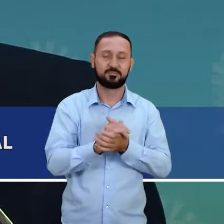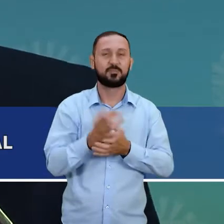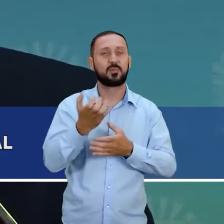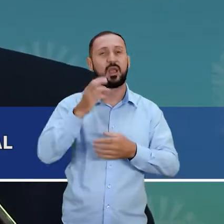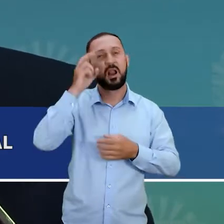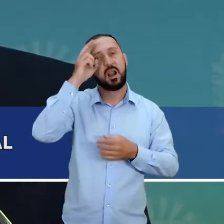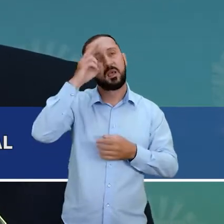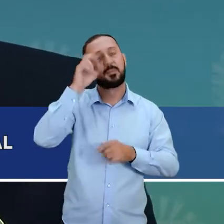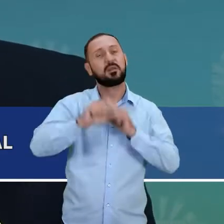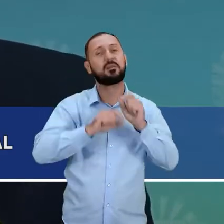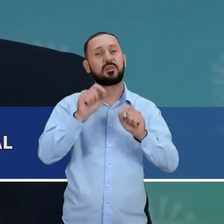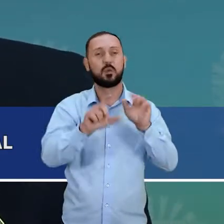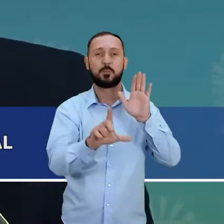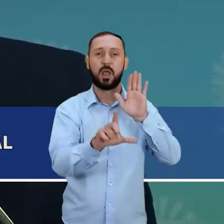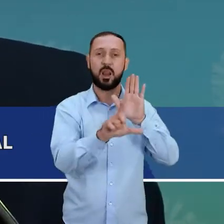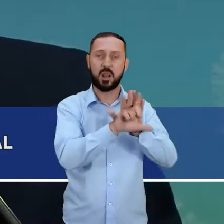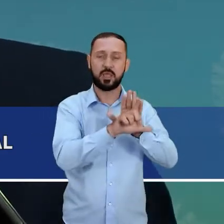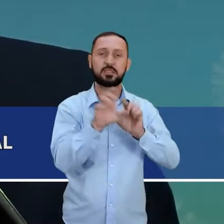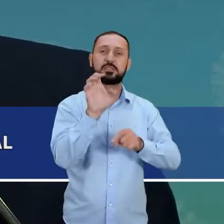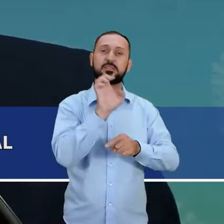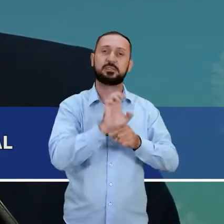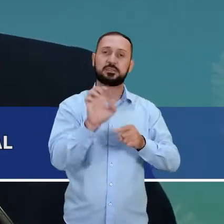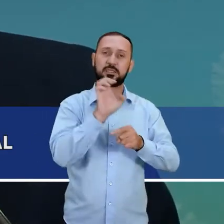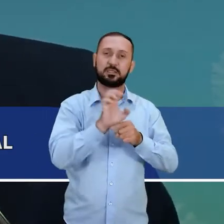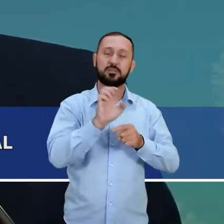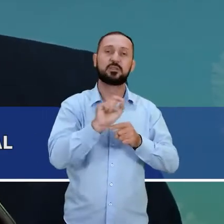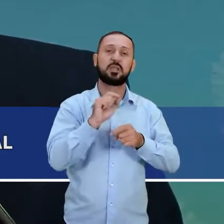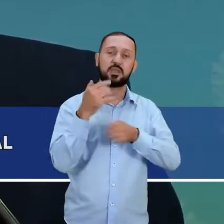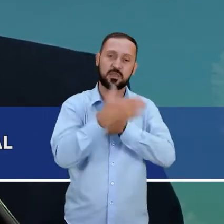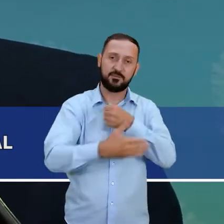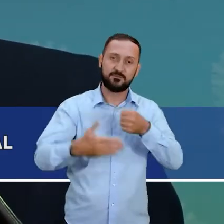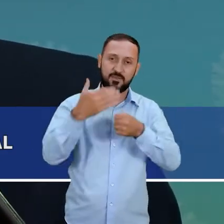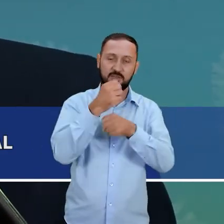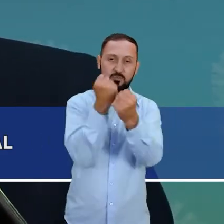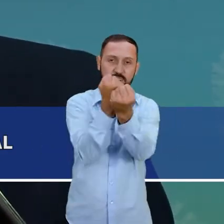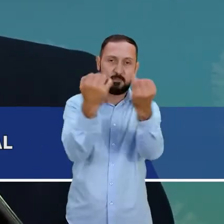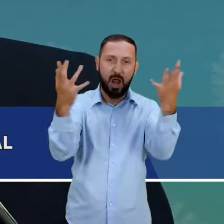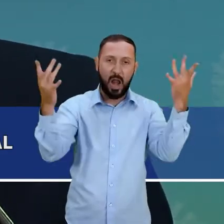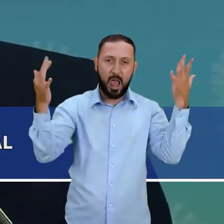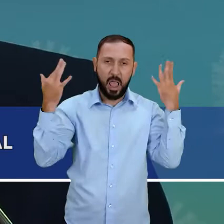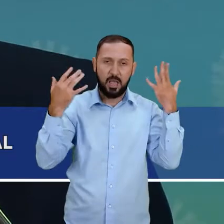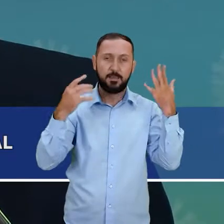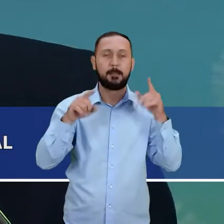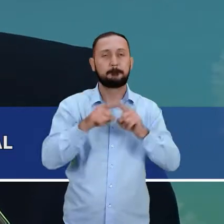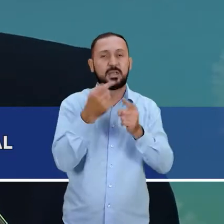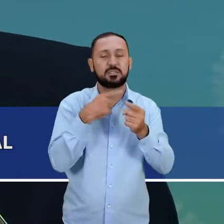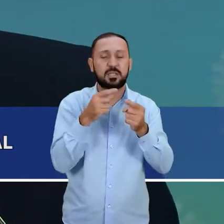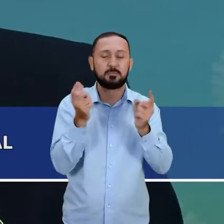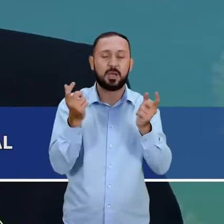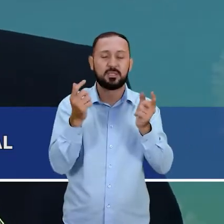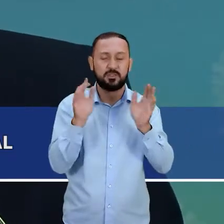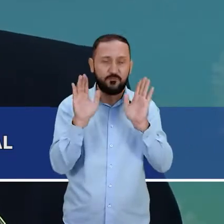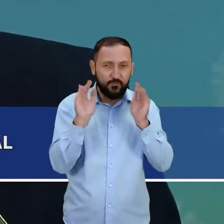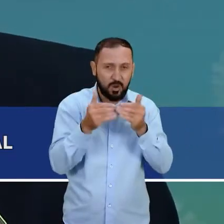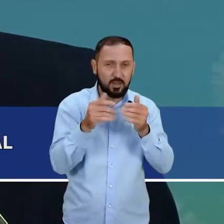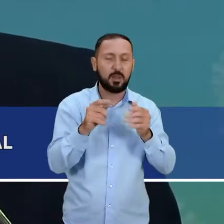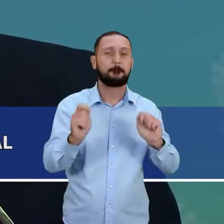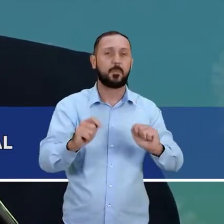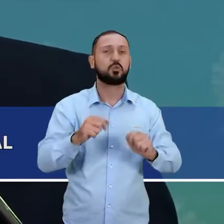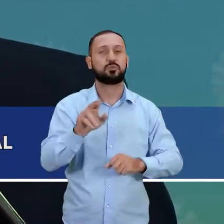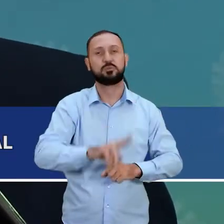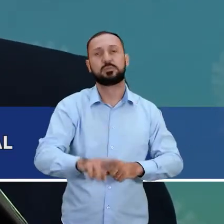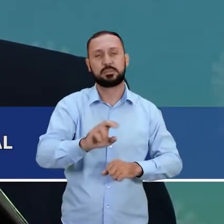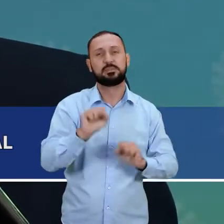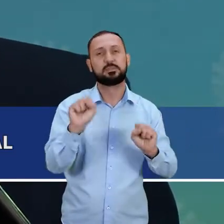E quero lembrar que uma lei estadual que defende o meio ambiente, sendo mais restritiva,